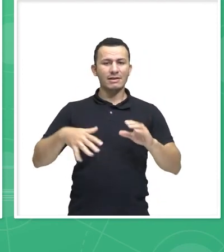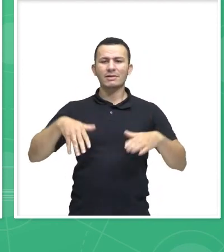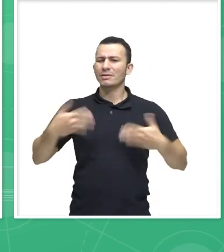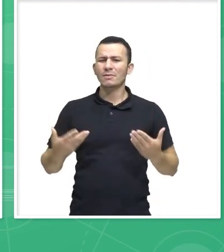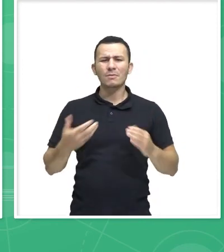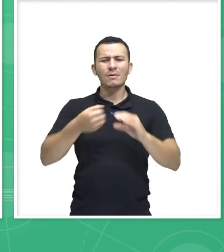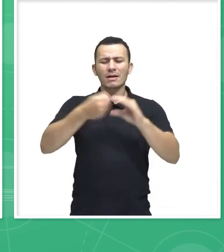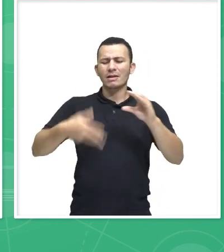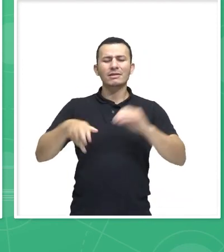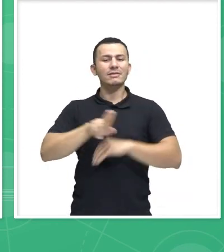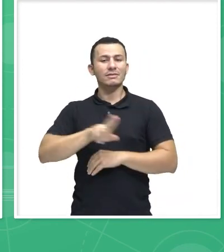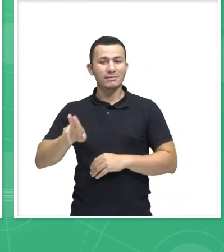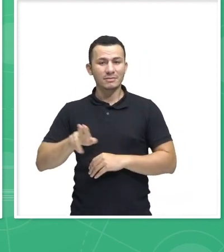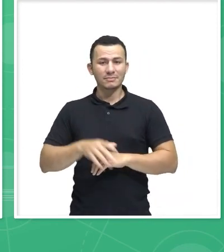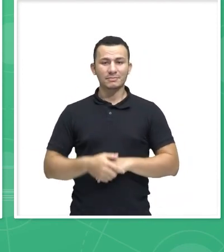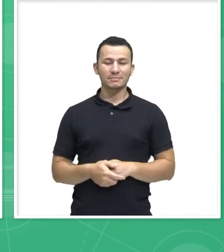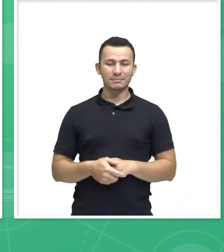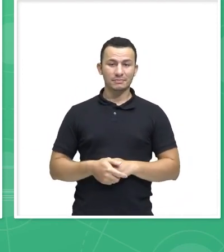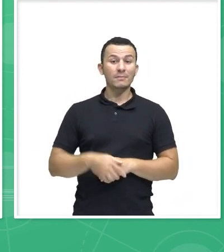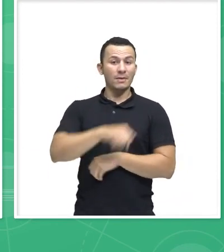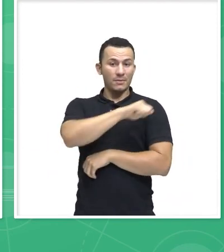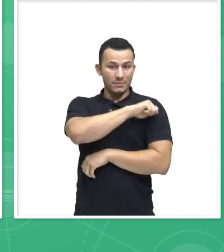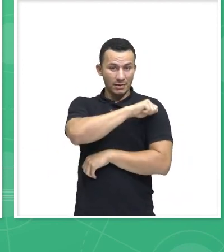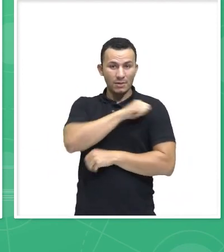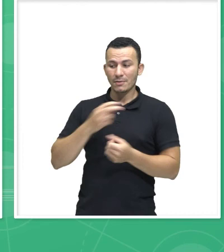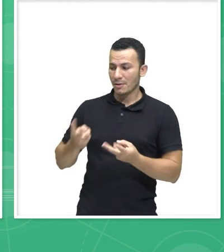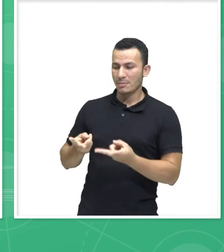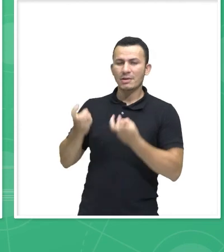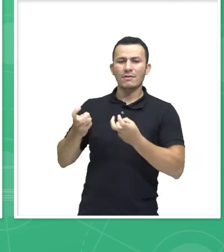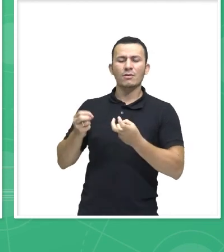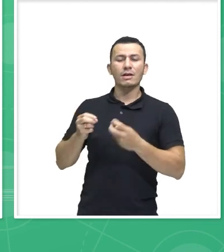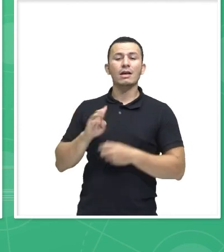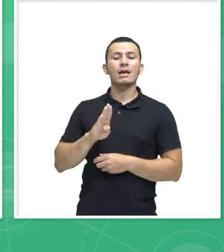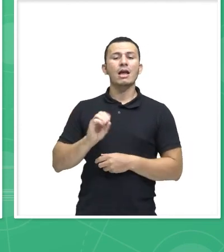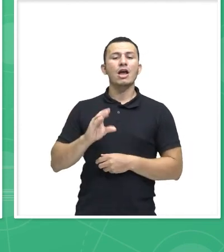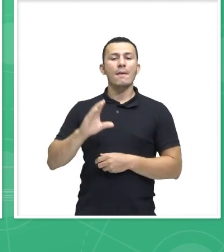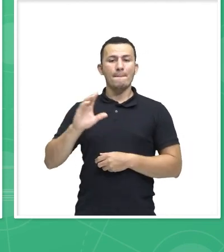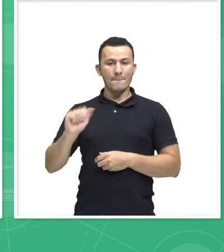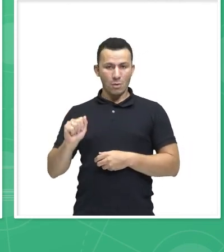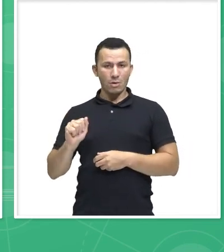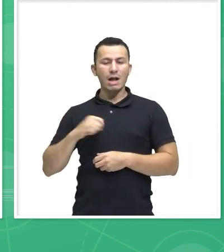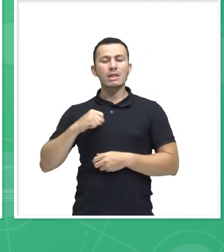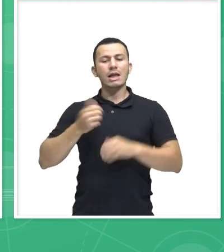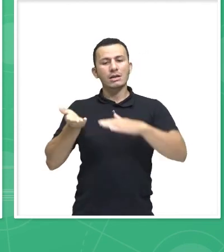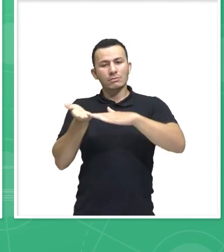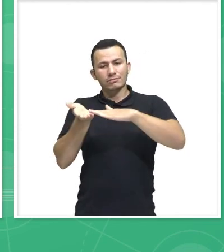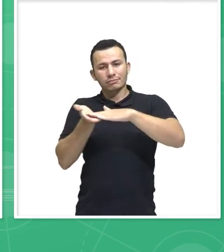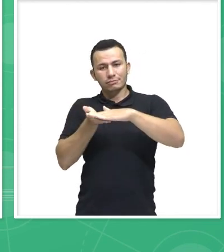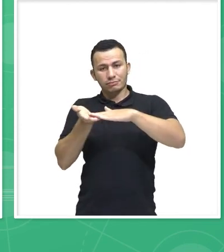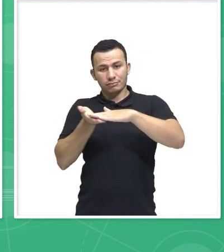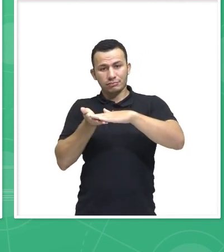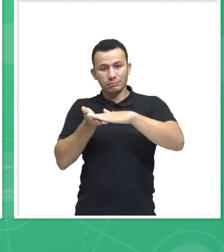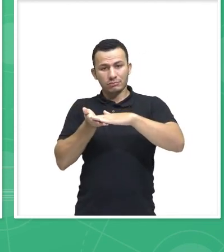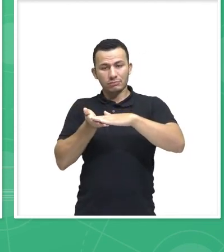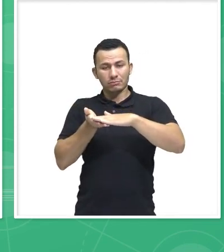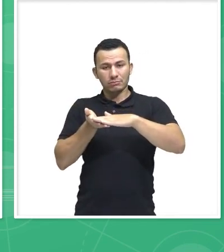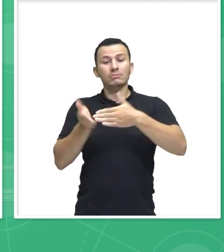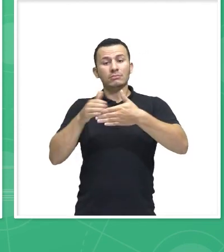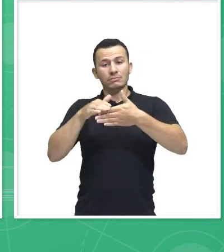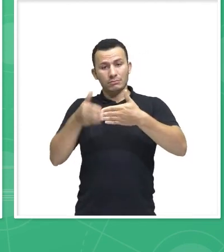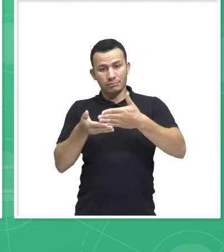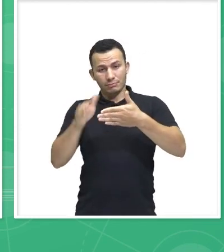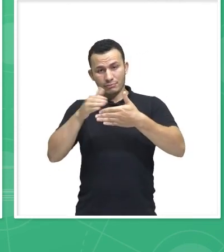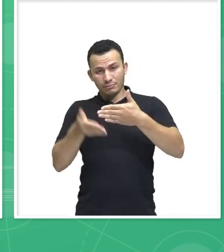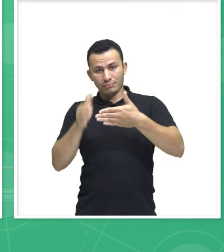nossa resposta né eles observaram e a boca está localizada na região frontal né